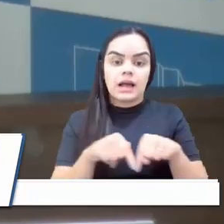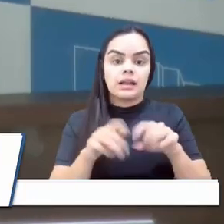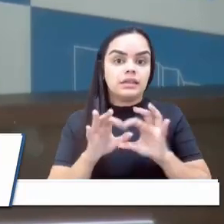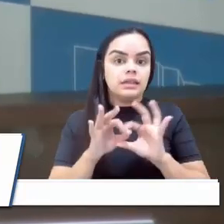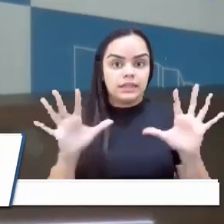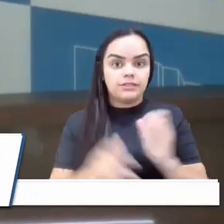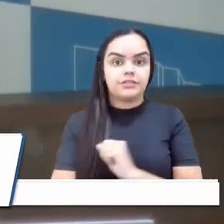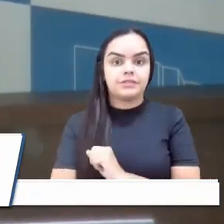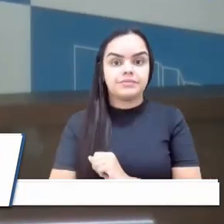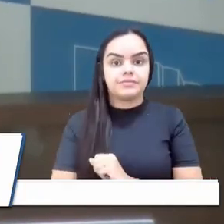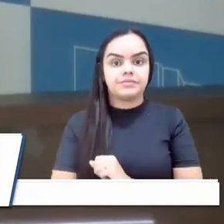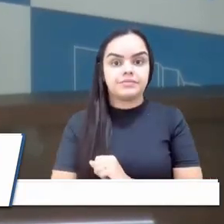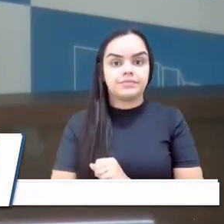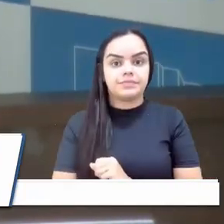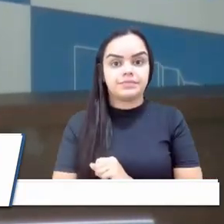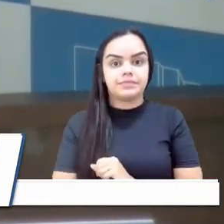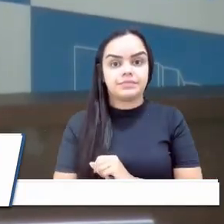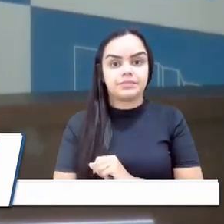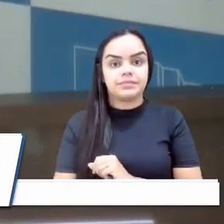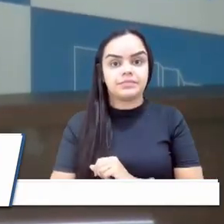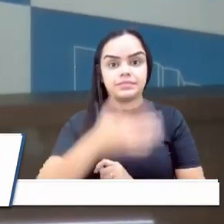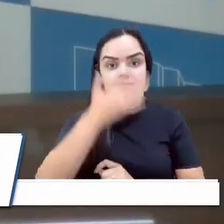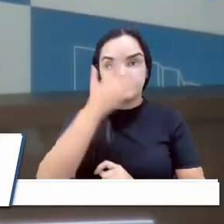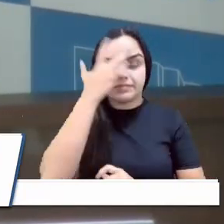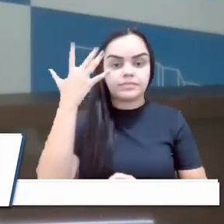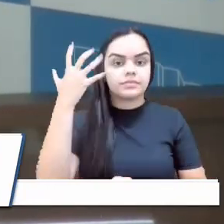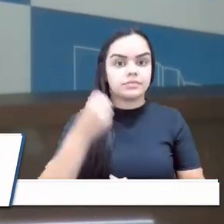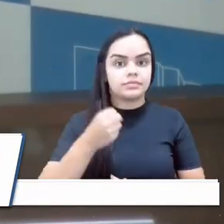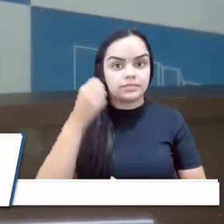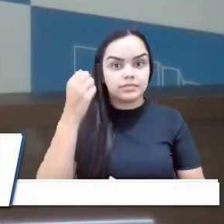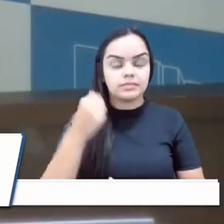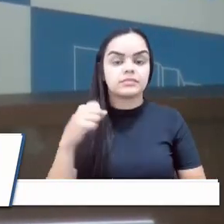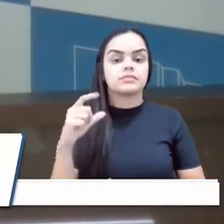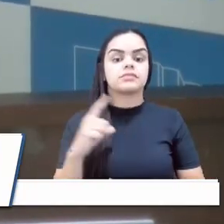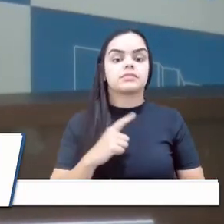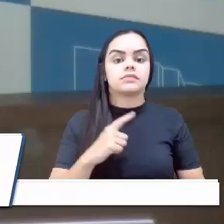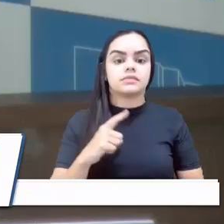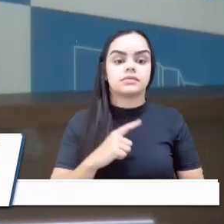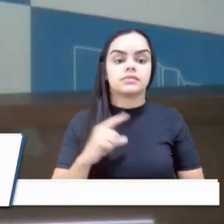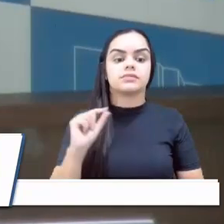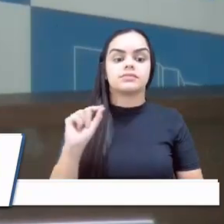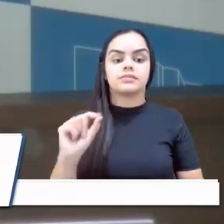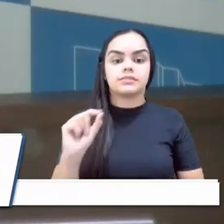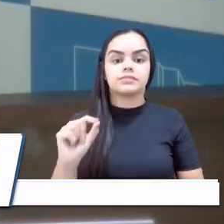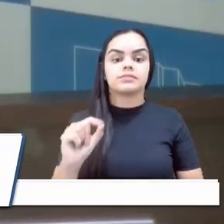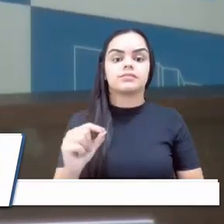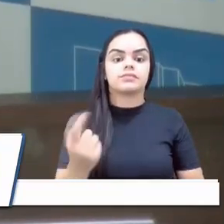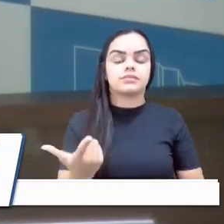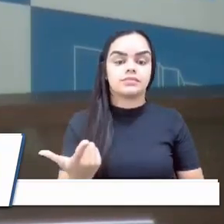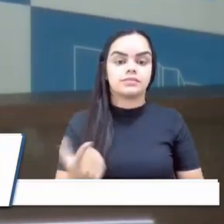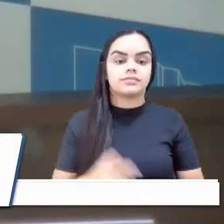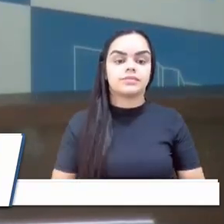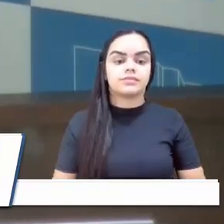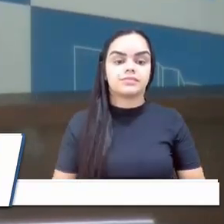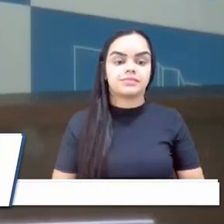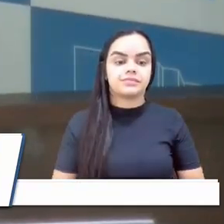para as pessoas aposentadas que tiveram o seu suado, né,